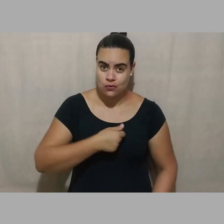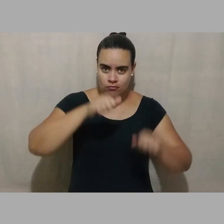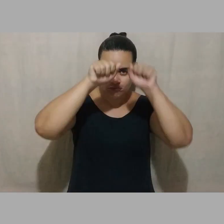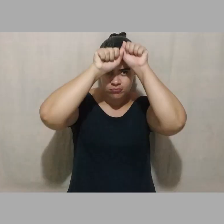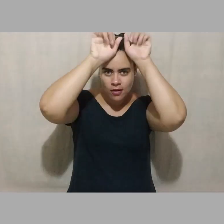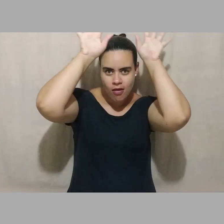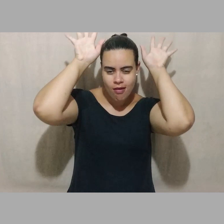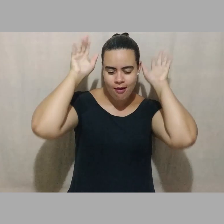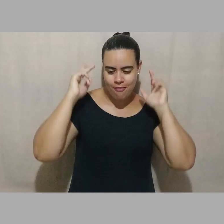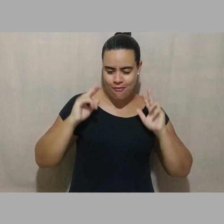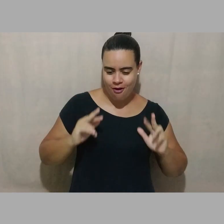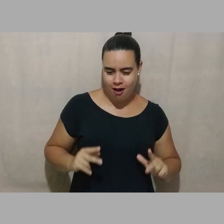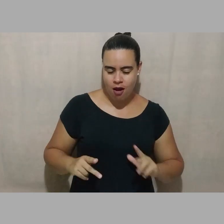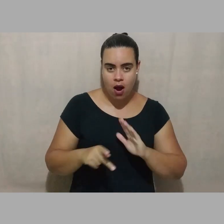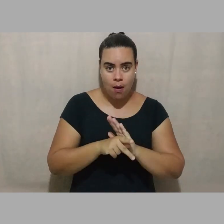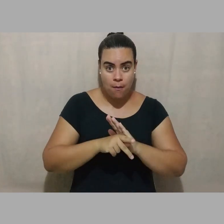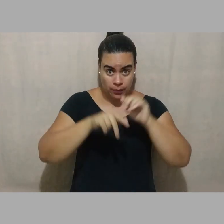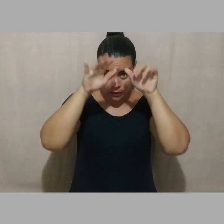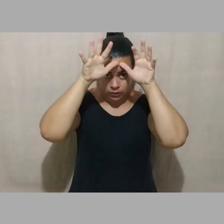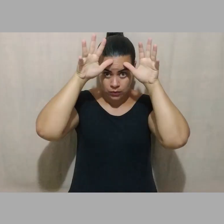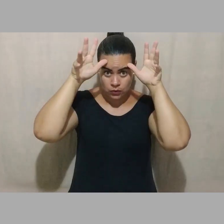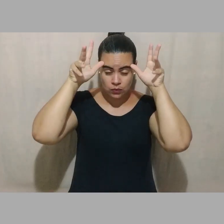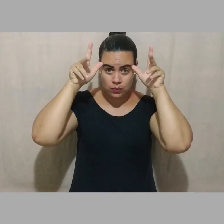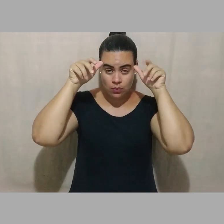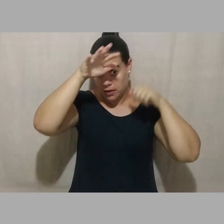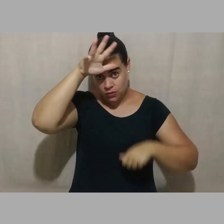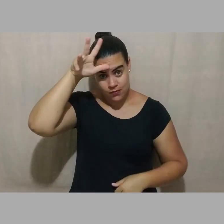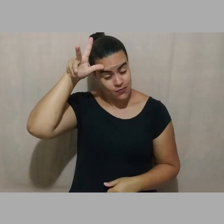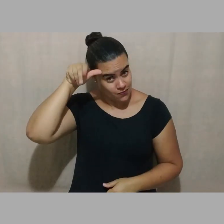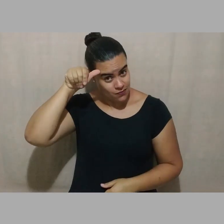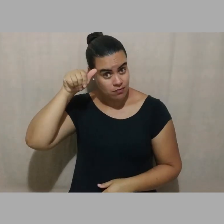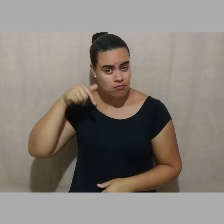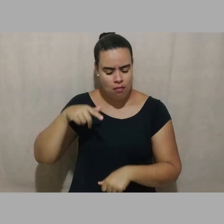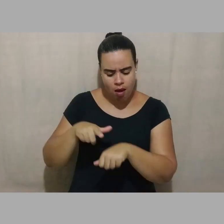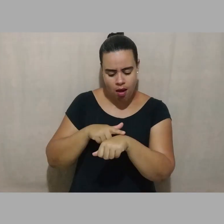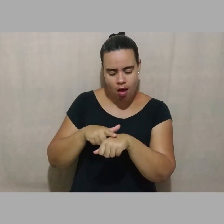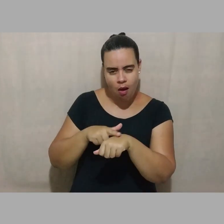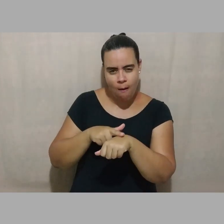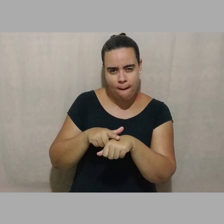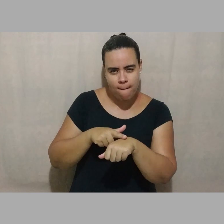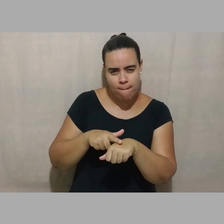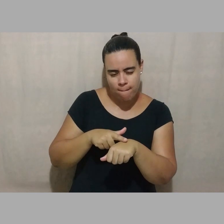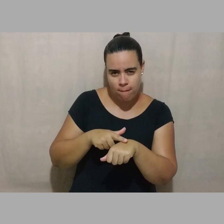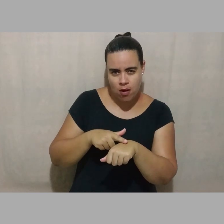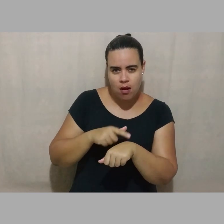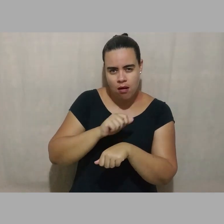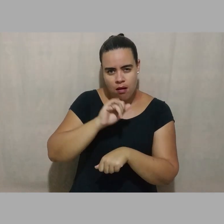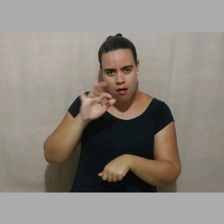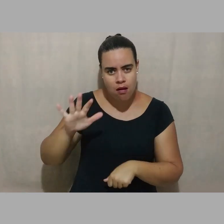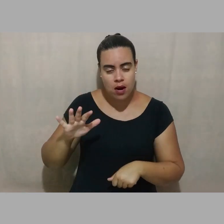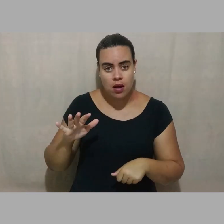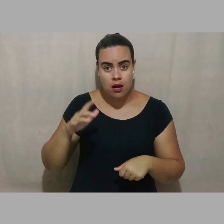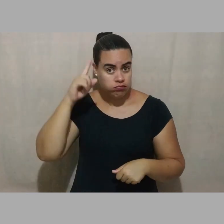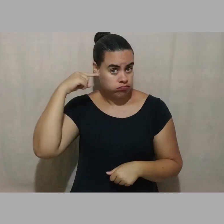Sou cabocla amazônida, tenho a pele clara, os cabelos cacheados. Estou usando uma blusa tomara que caia de renda